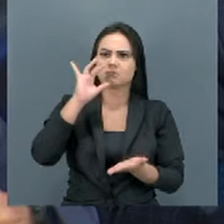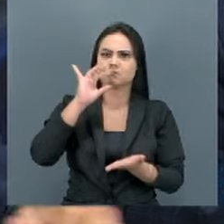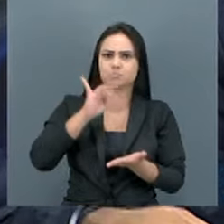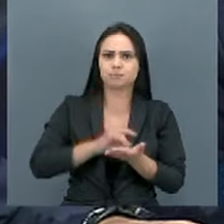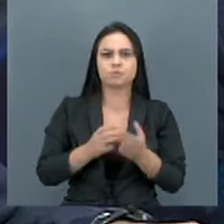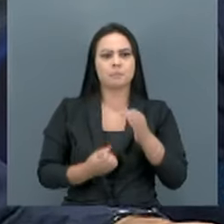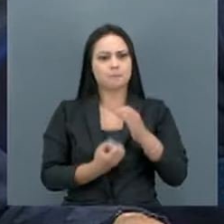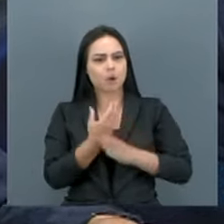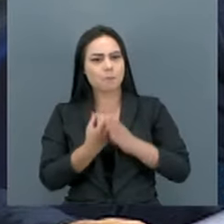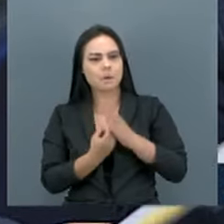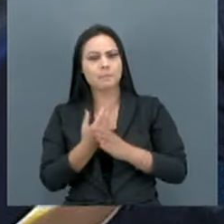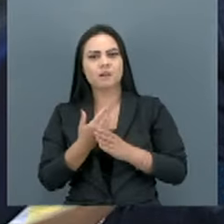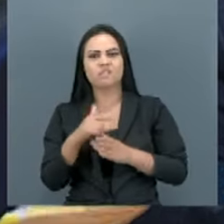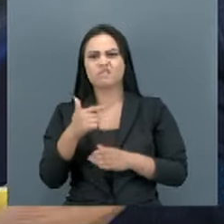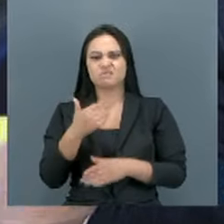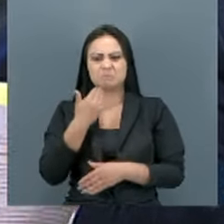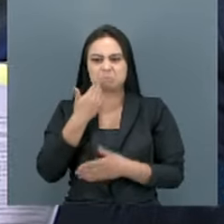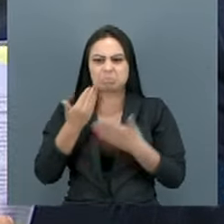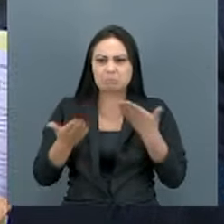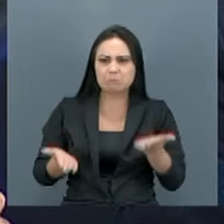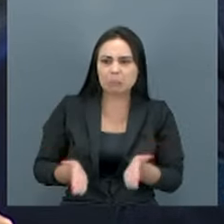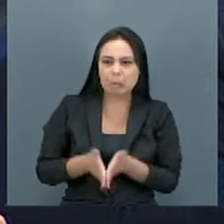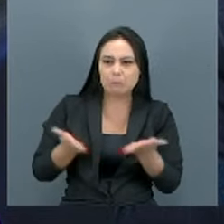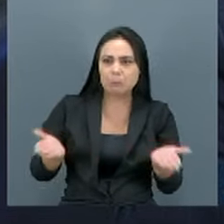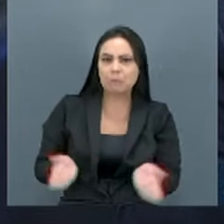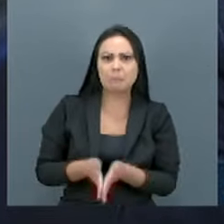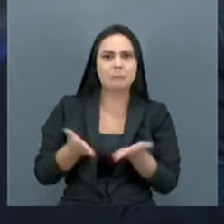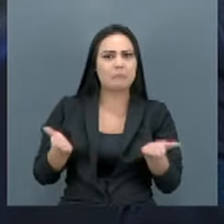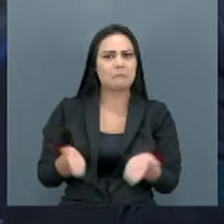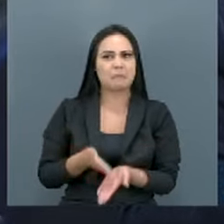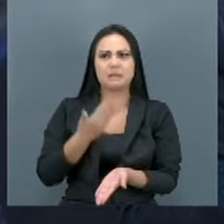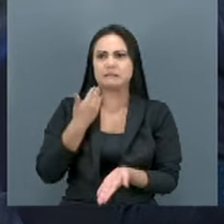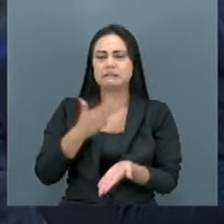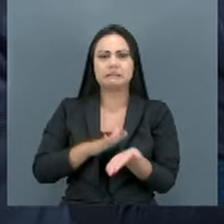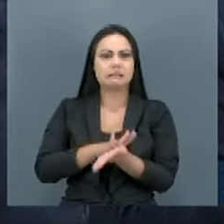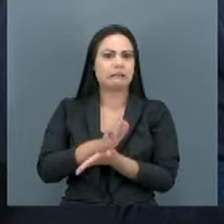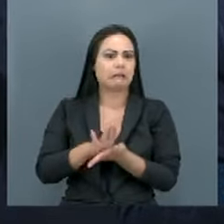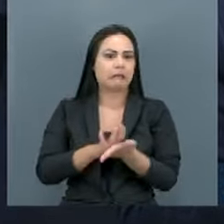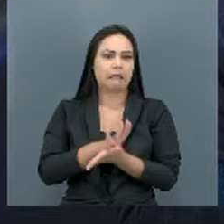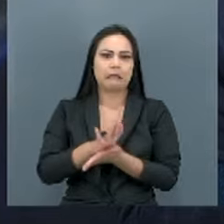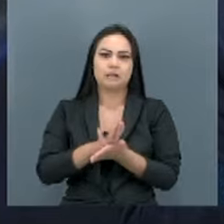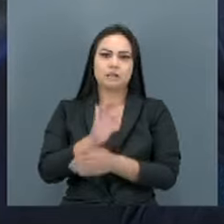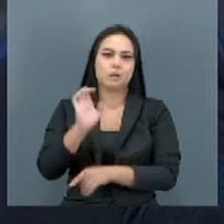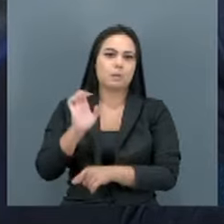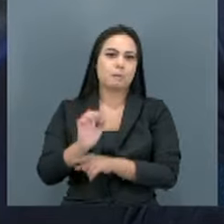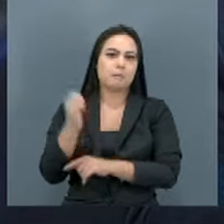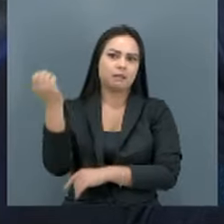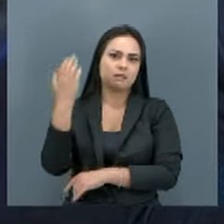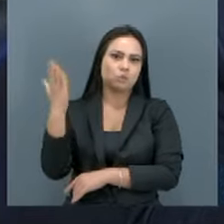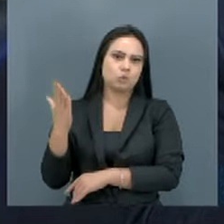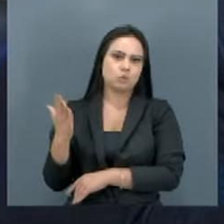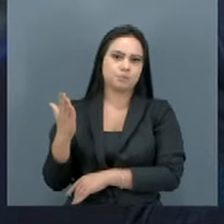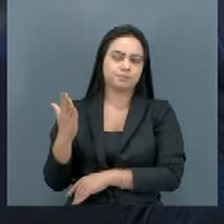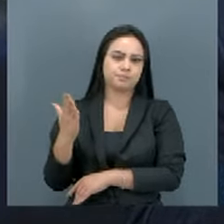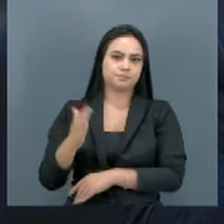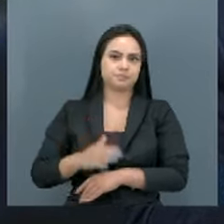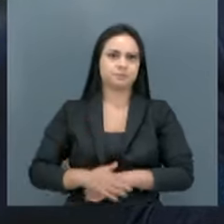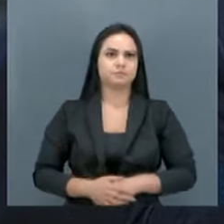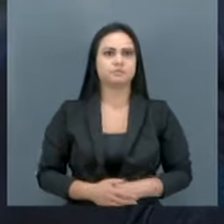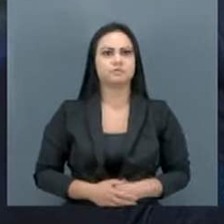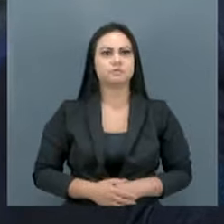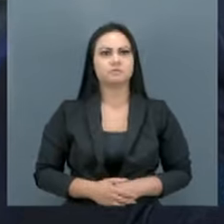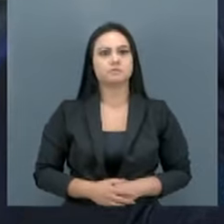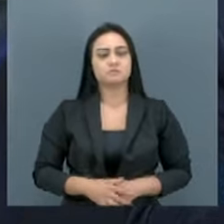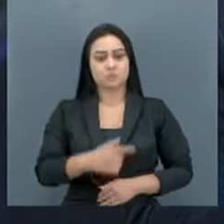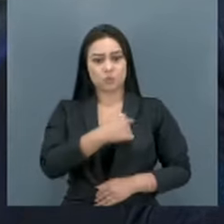sem mendigar nada do Estado brasileiro. Né? Então, minha gente,